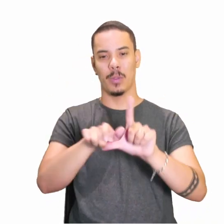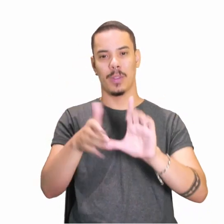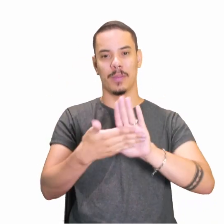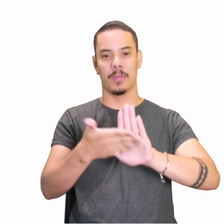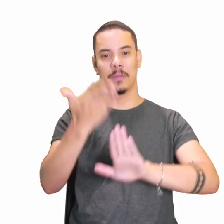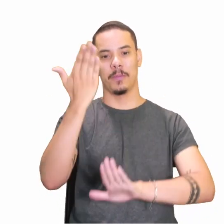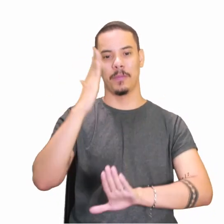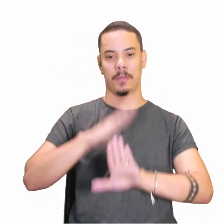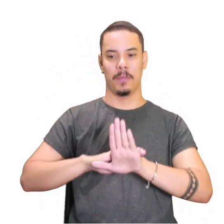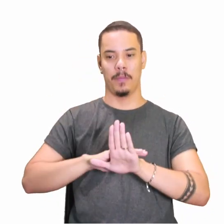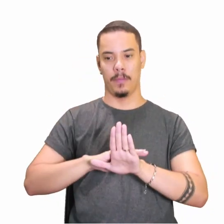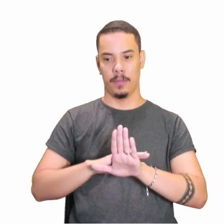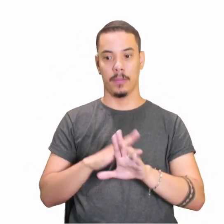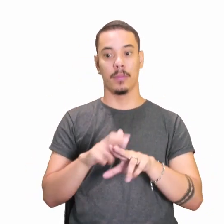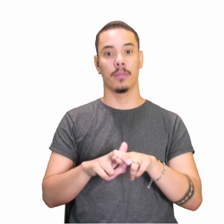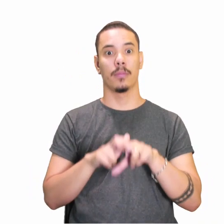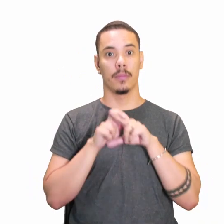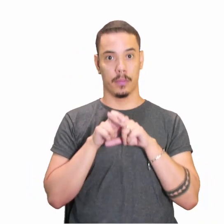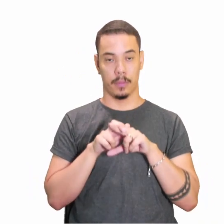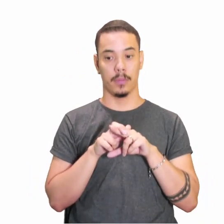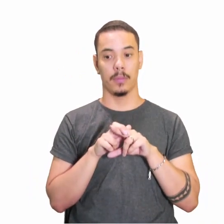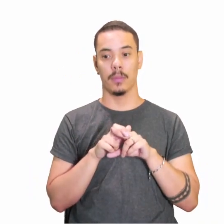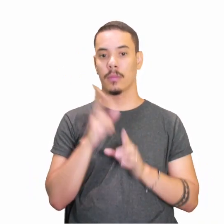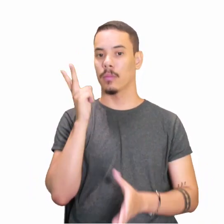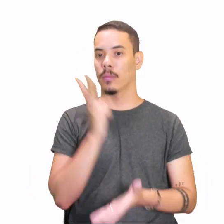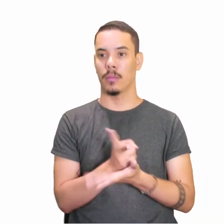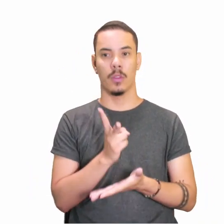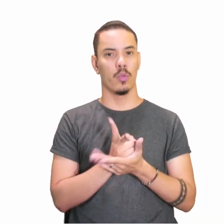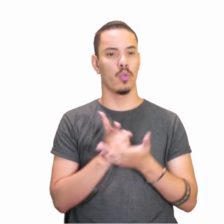protagonistas. Beleza, então olha só, toda